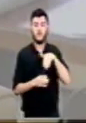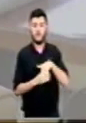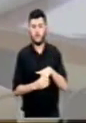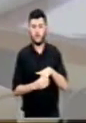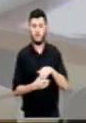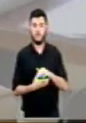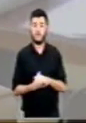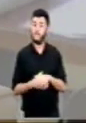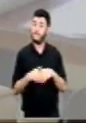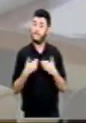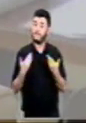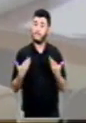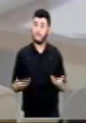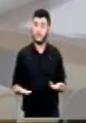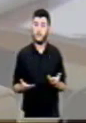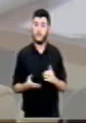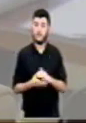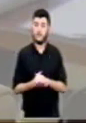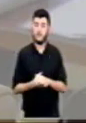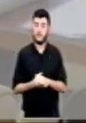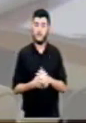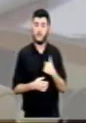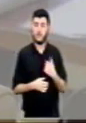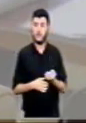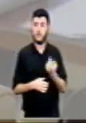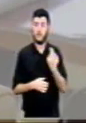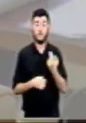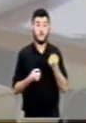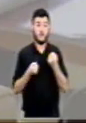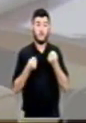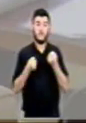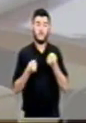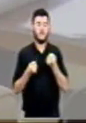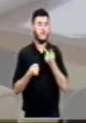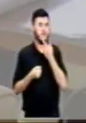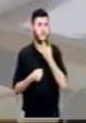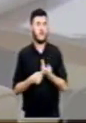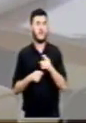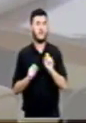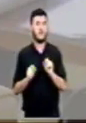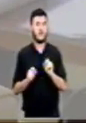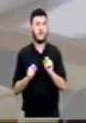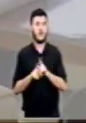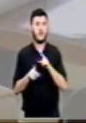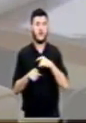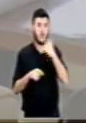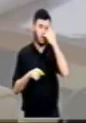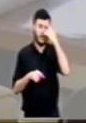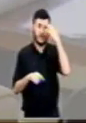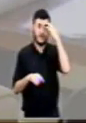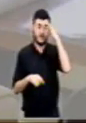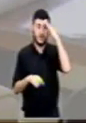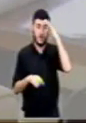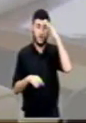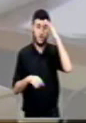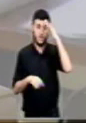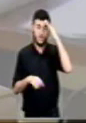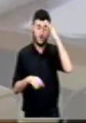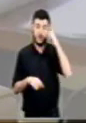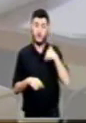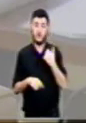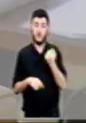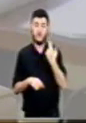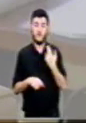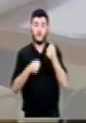isso, nesse ponto, em razão dos limites de cognição da via reclamatória, anoto que se